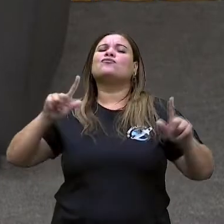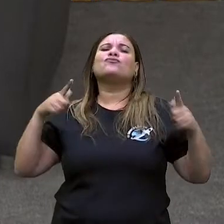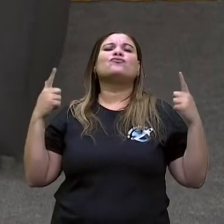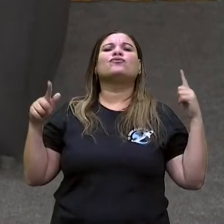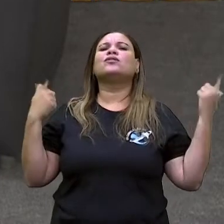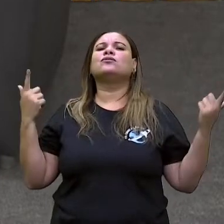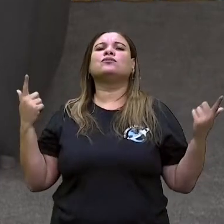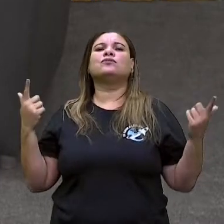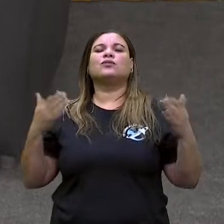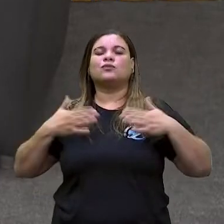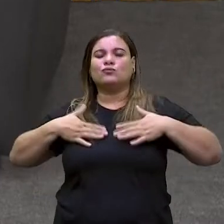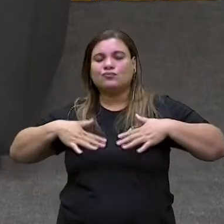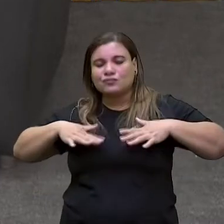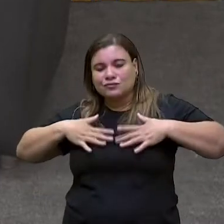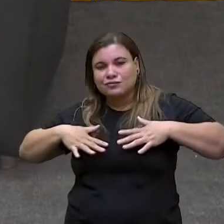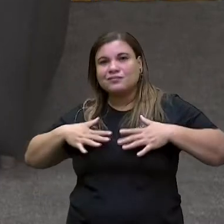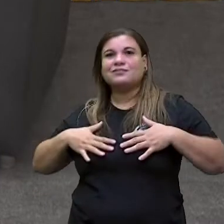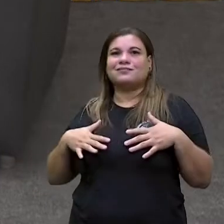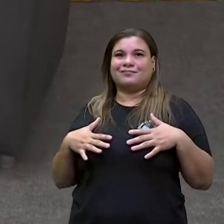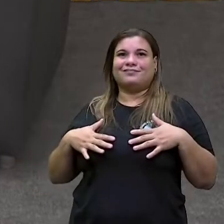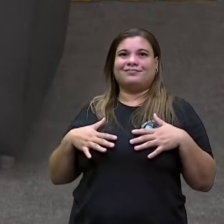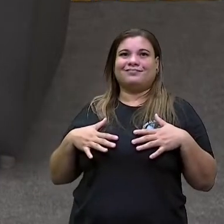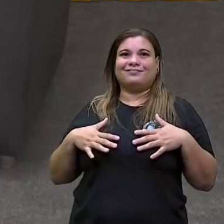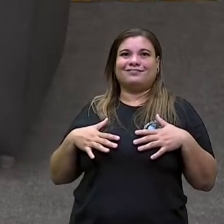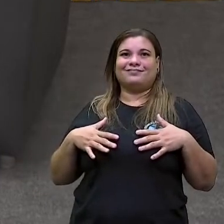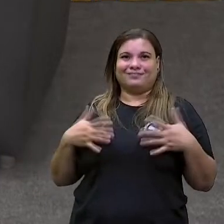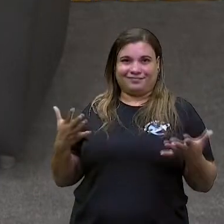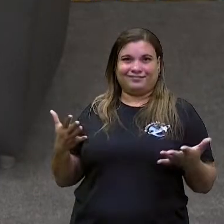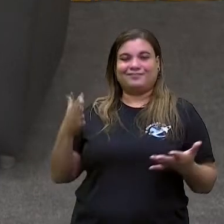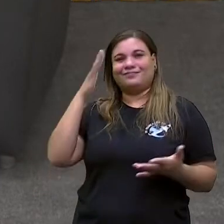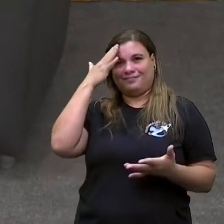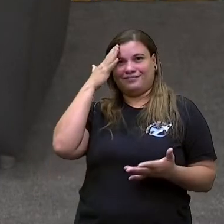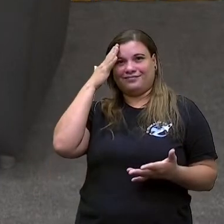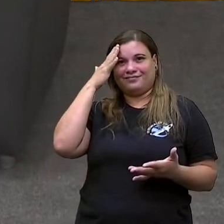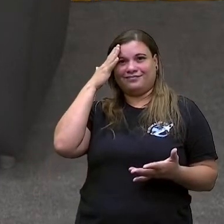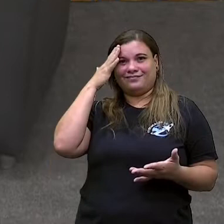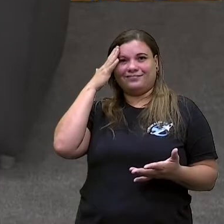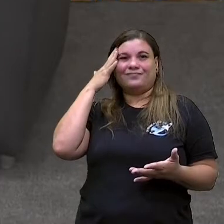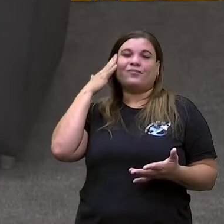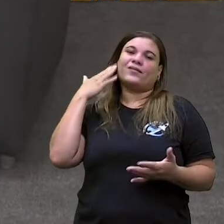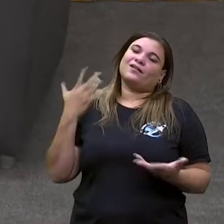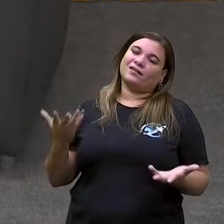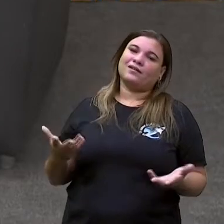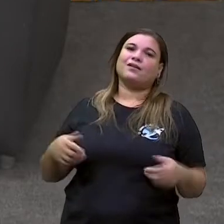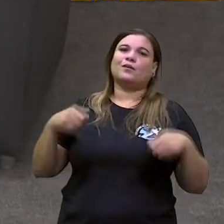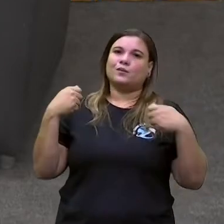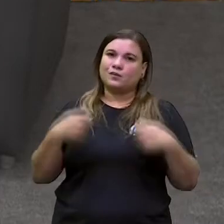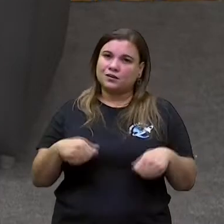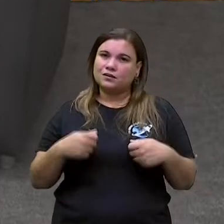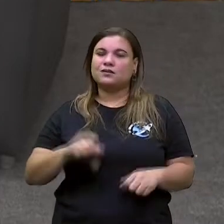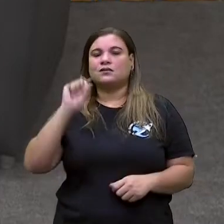É só trabalhar para que ela produza sinapses. Só trabalhar para isso, só ler,